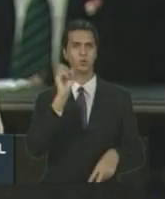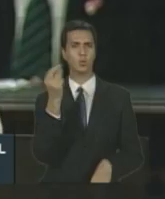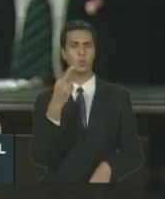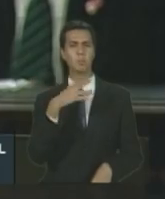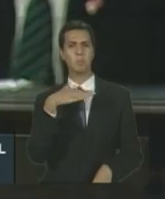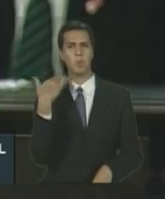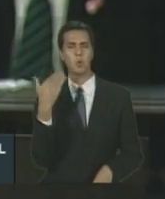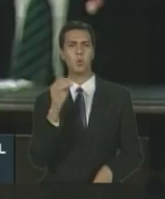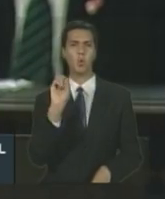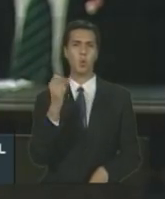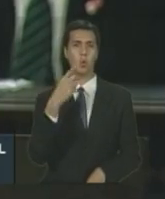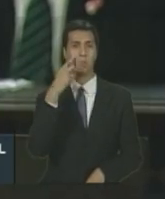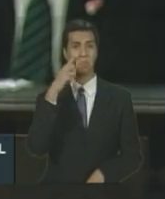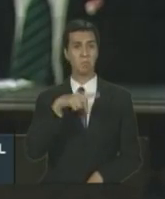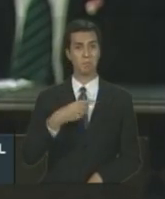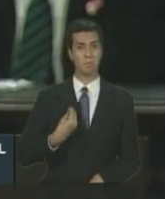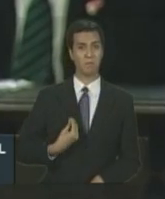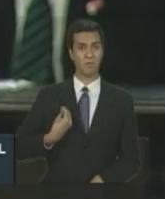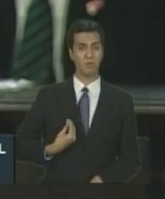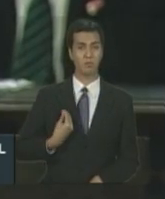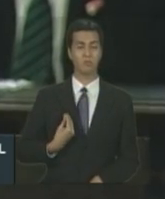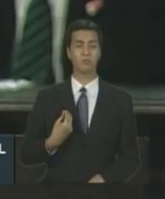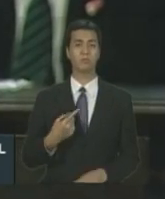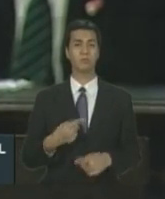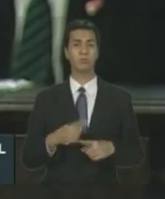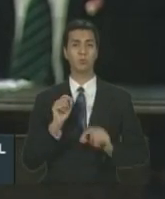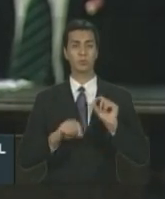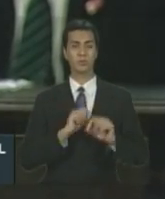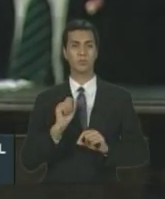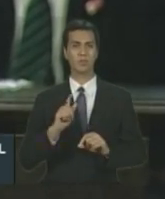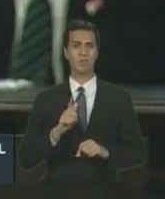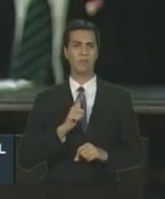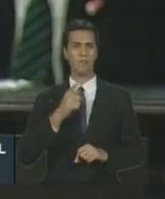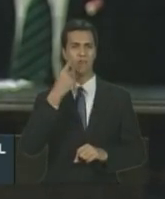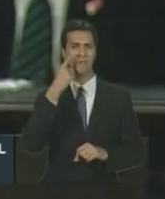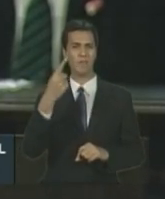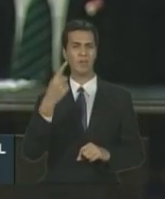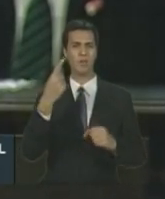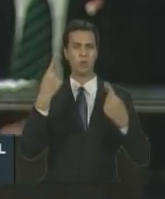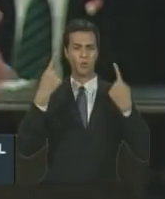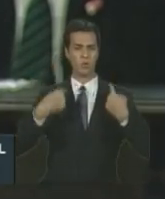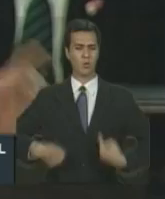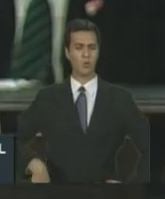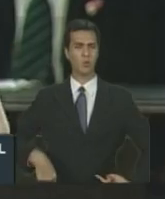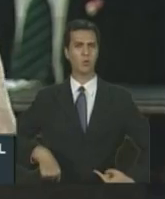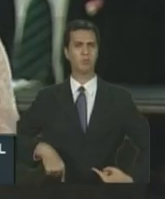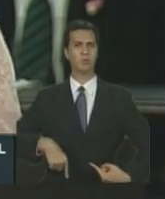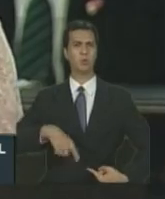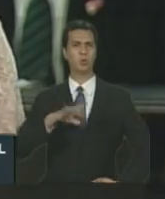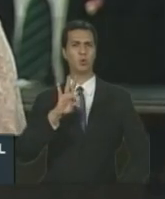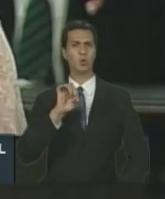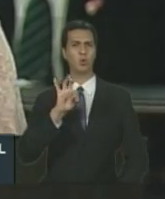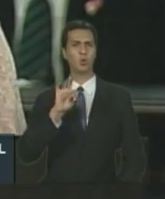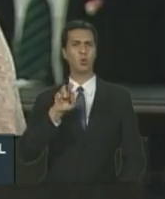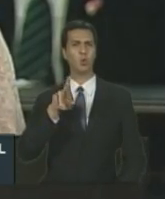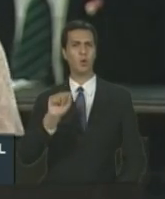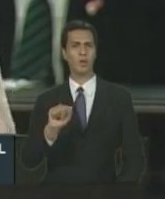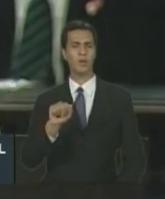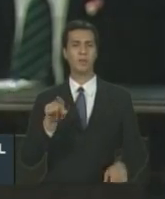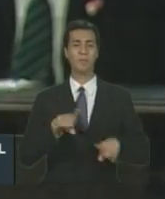Eu acho que não só pelos corpos torturados, mas, sobretudo, pelos olhares